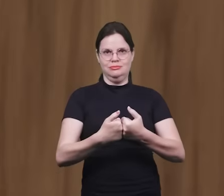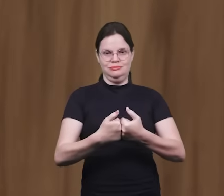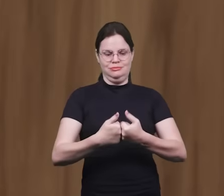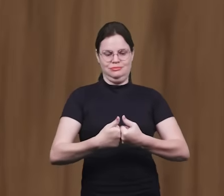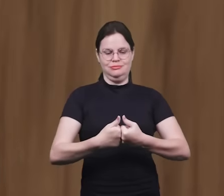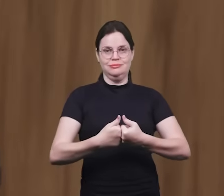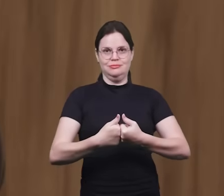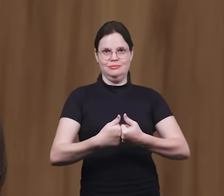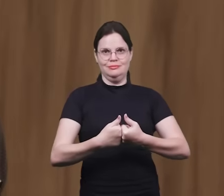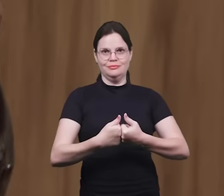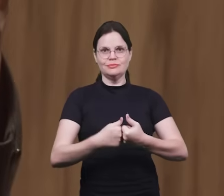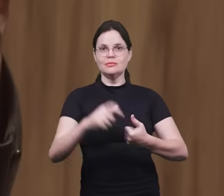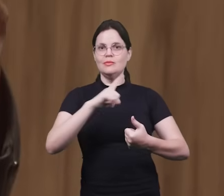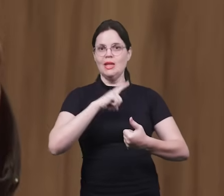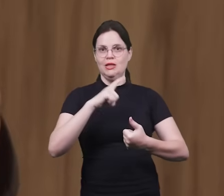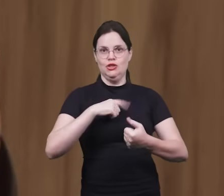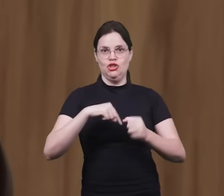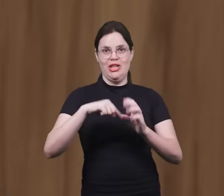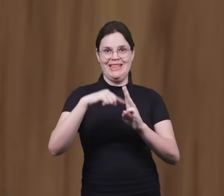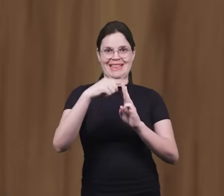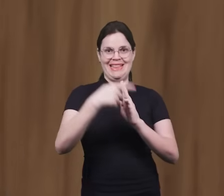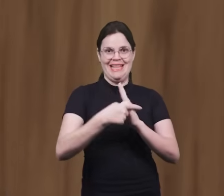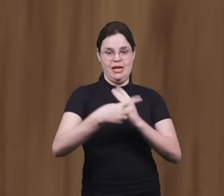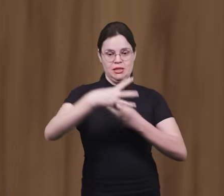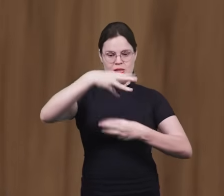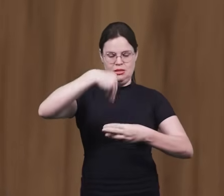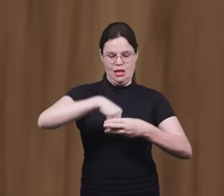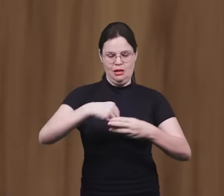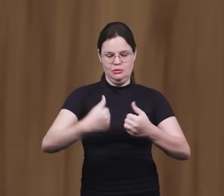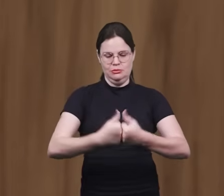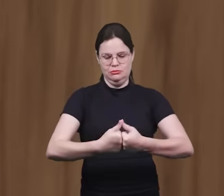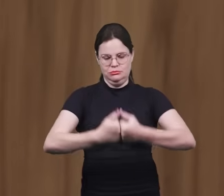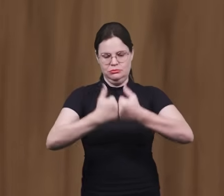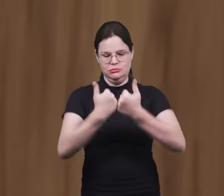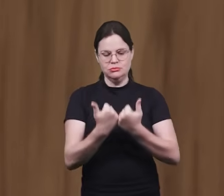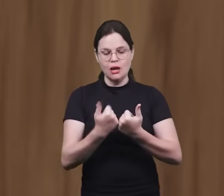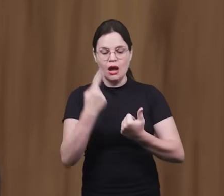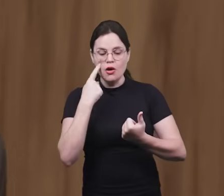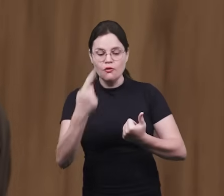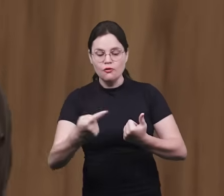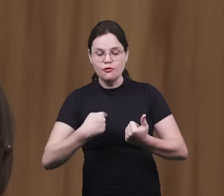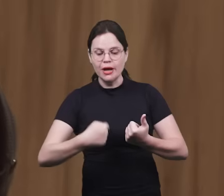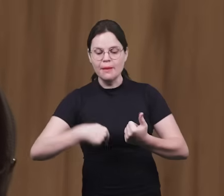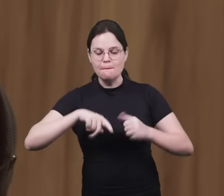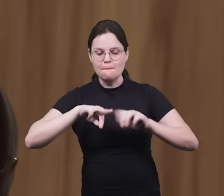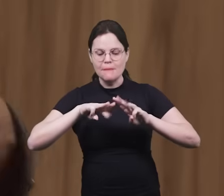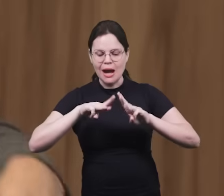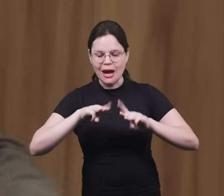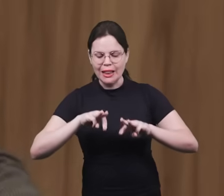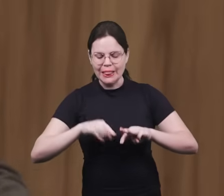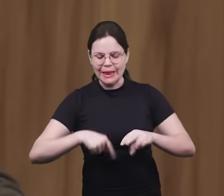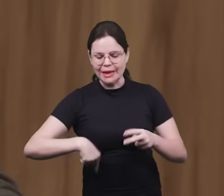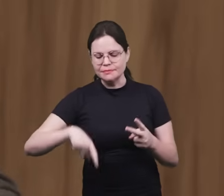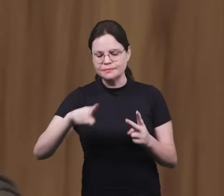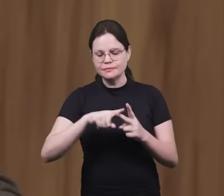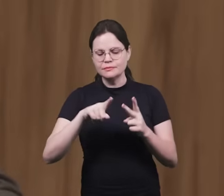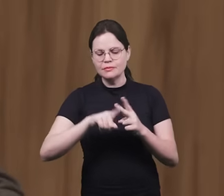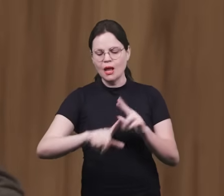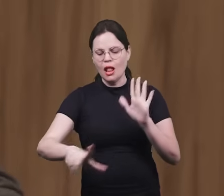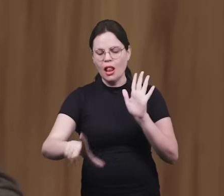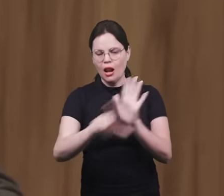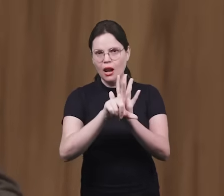tábuas da lei que o Senhor deu a Moisés com os 10 mandamentos e a vara de Arão que floresceu, a vara de